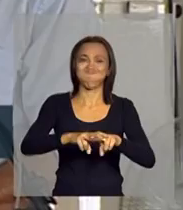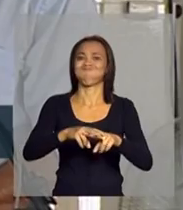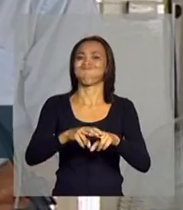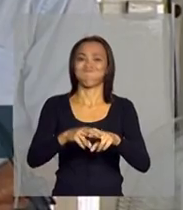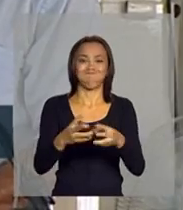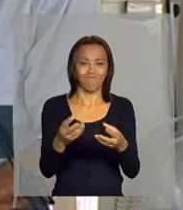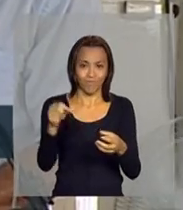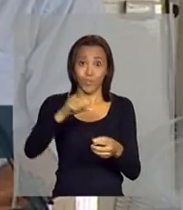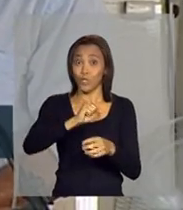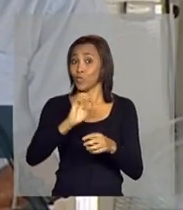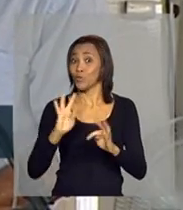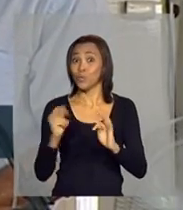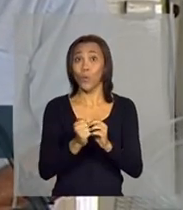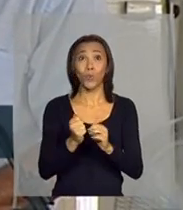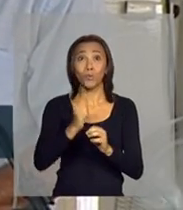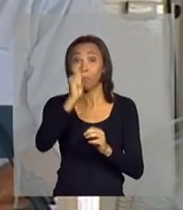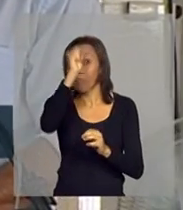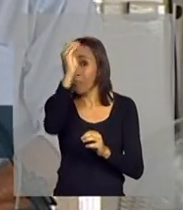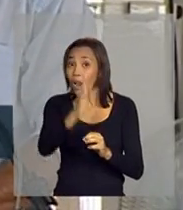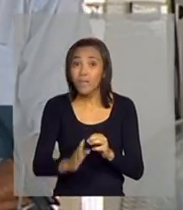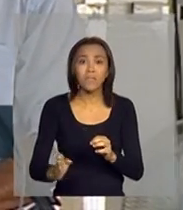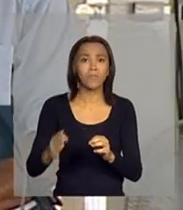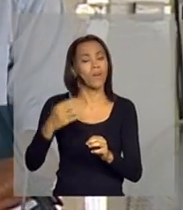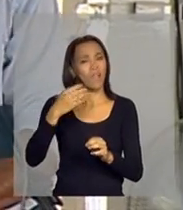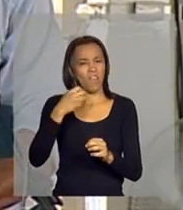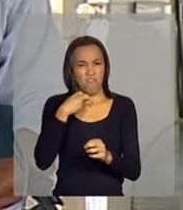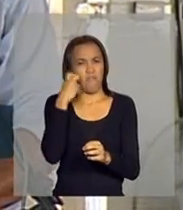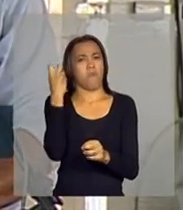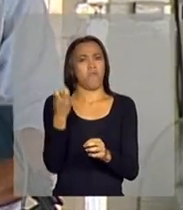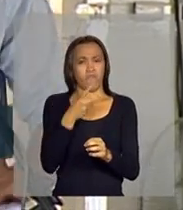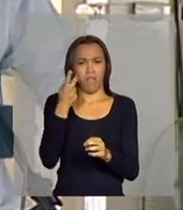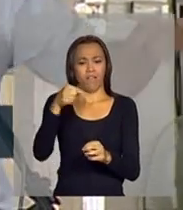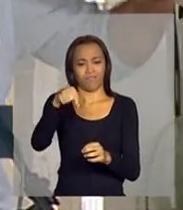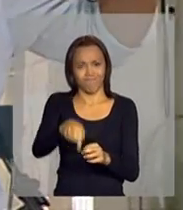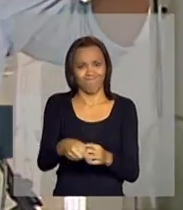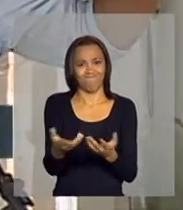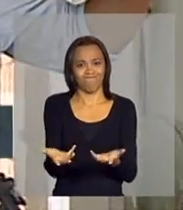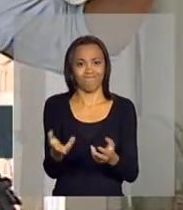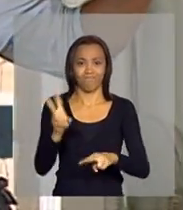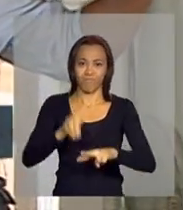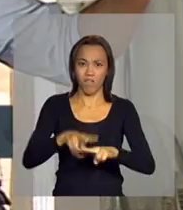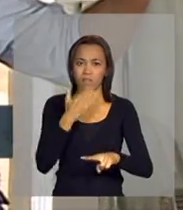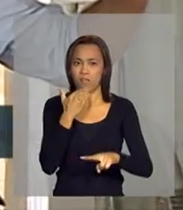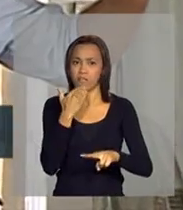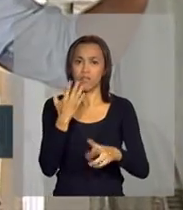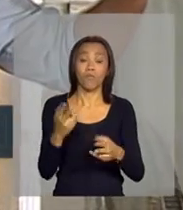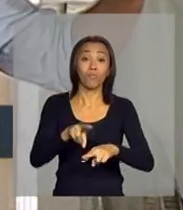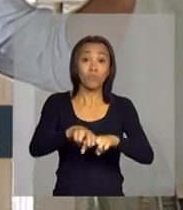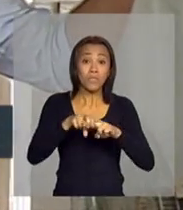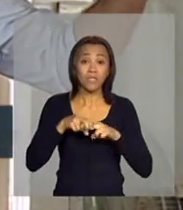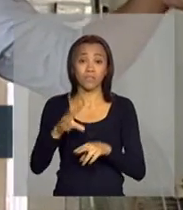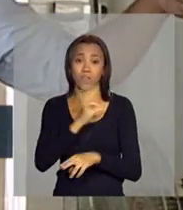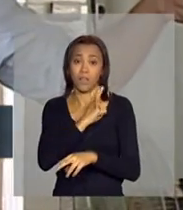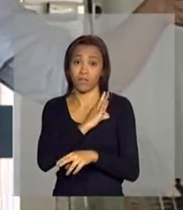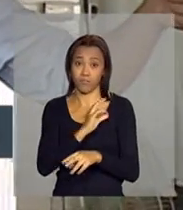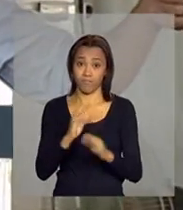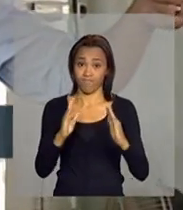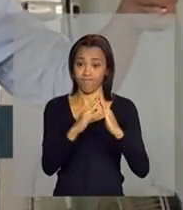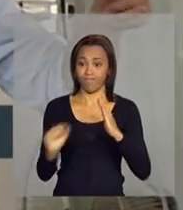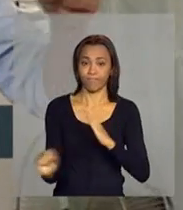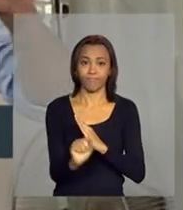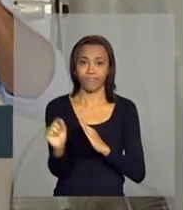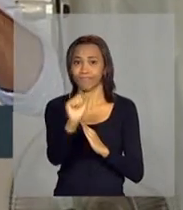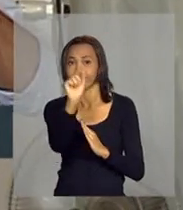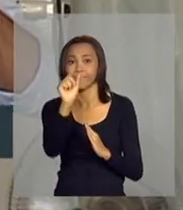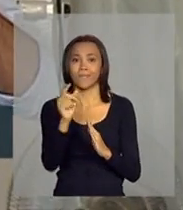país. É vergonhoso um Estado como o nosso ter essa situação. Por isso que as delegacias estavam, e algumas ainda